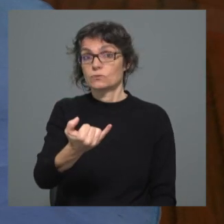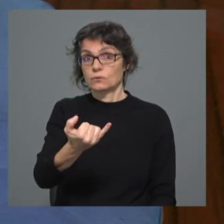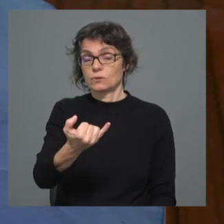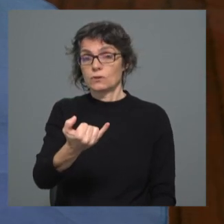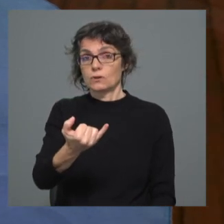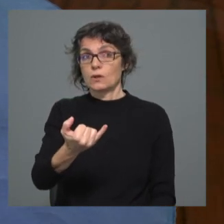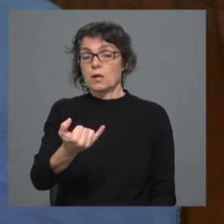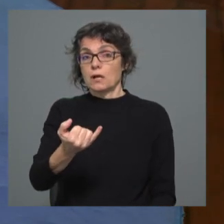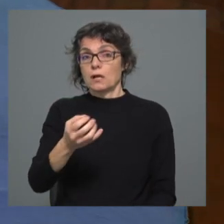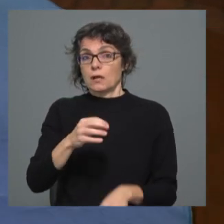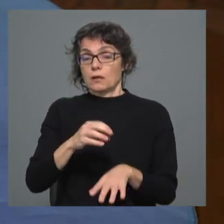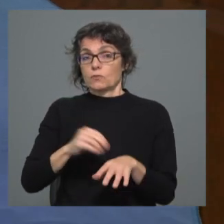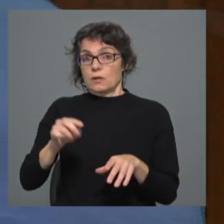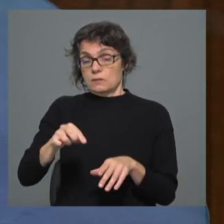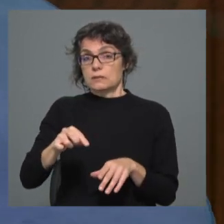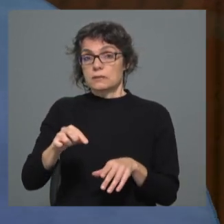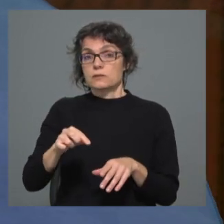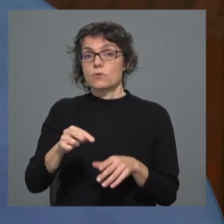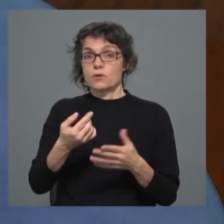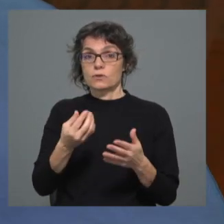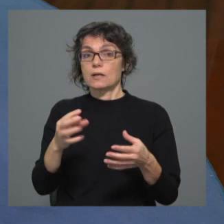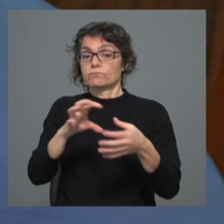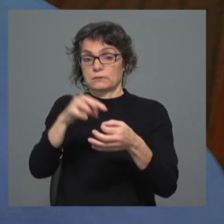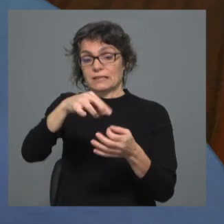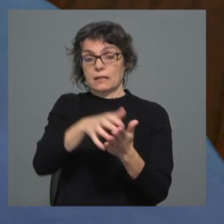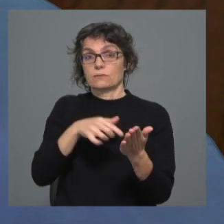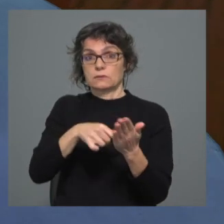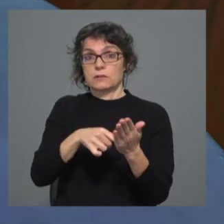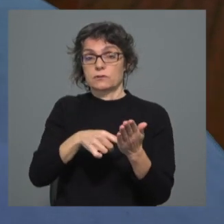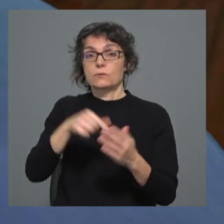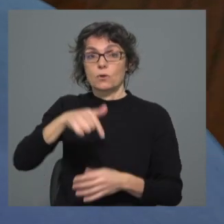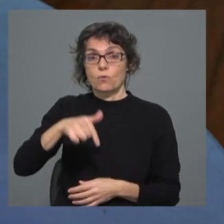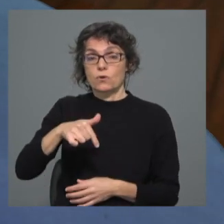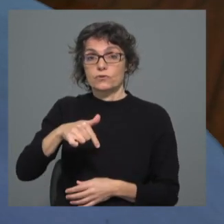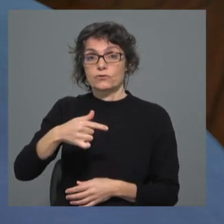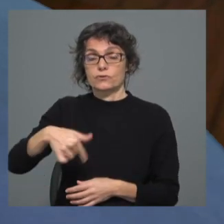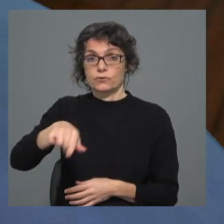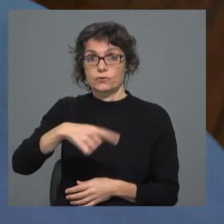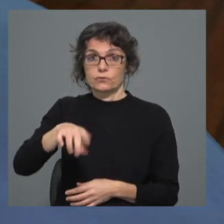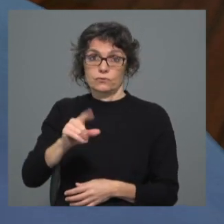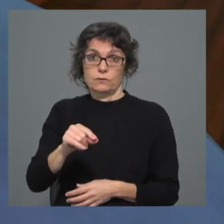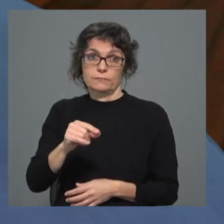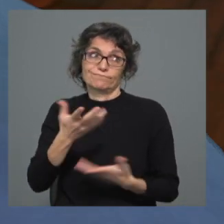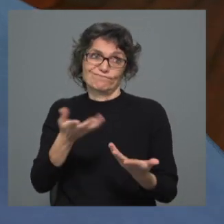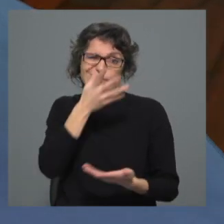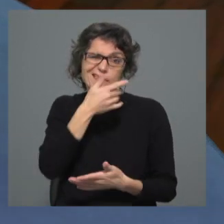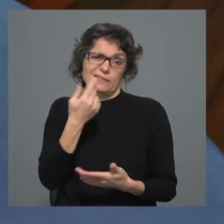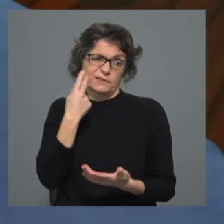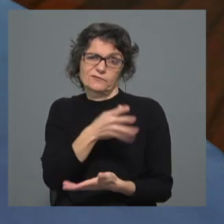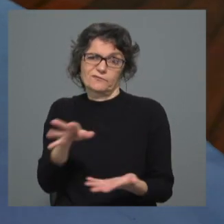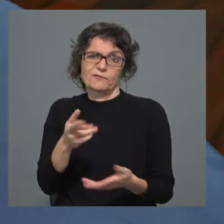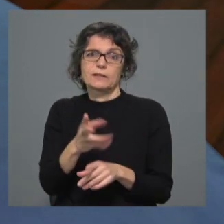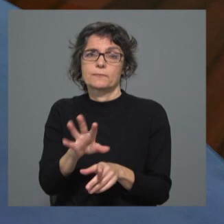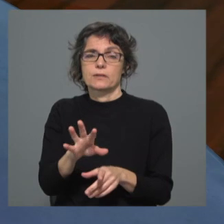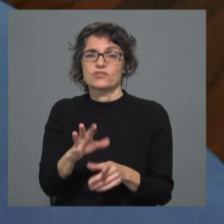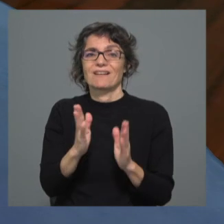muito enquadrado até aqui neste texto. Porque muitas vezes, ainda hoje, infelizmente, aquilo que divide muito